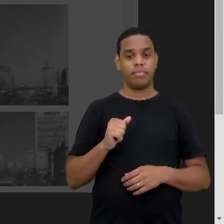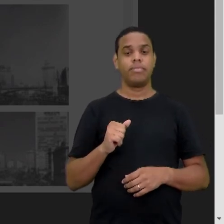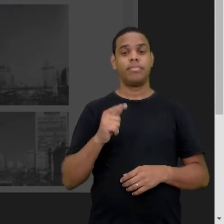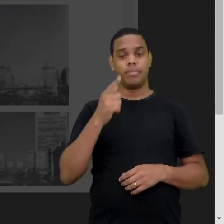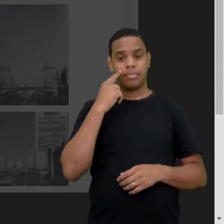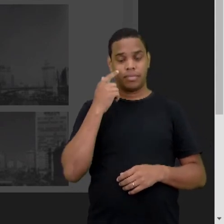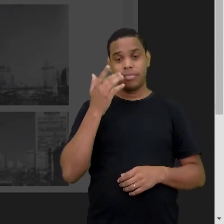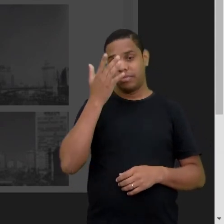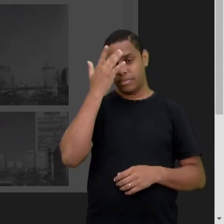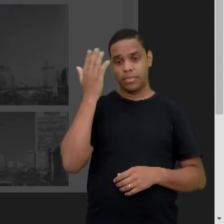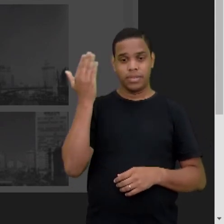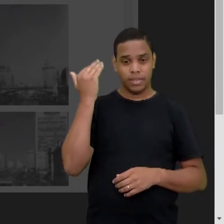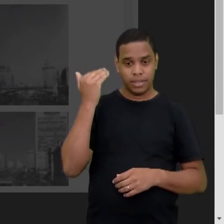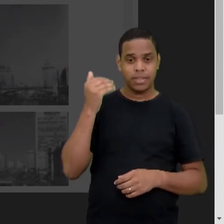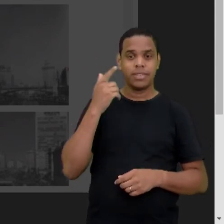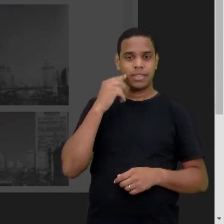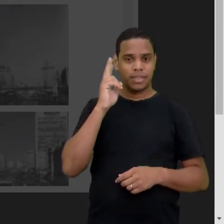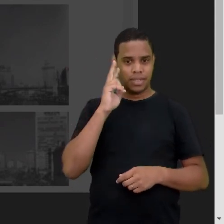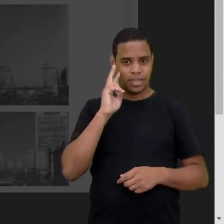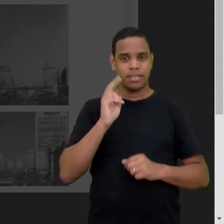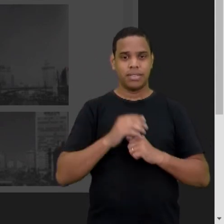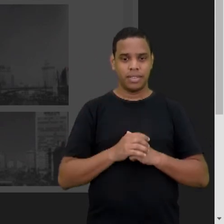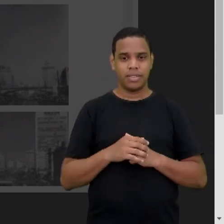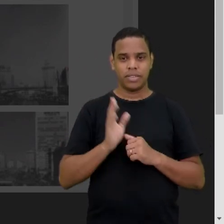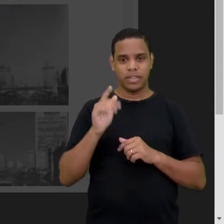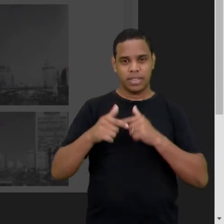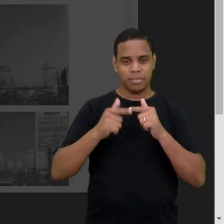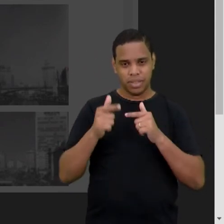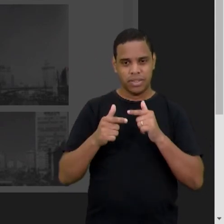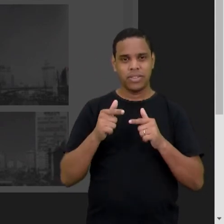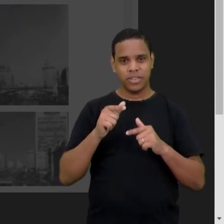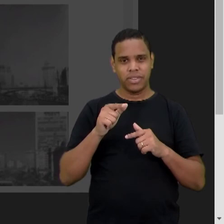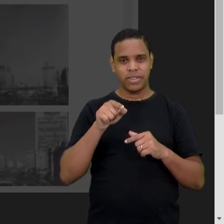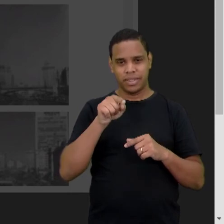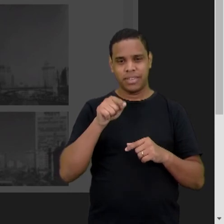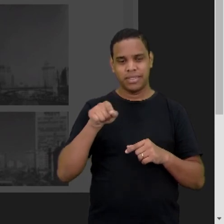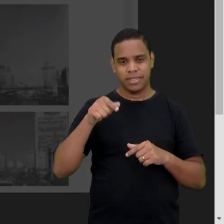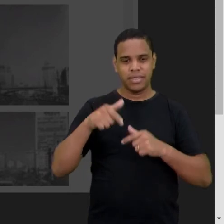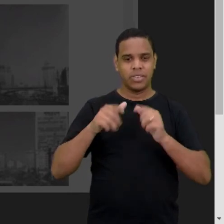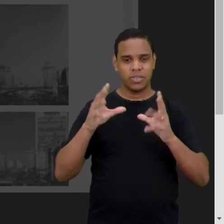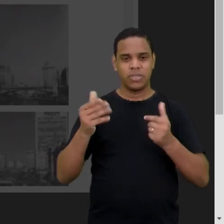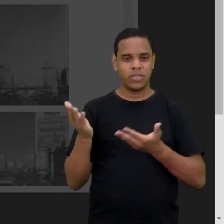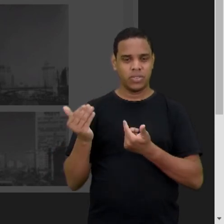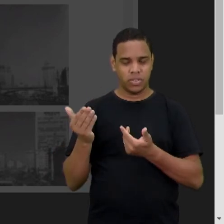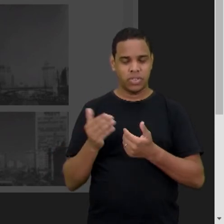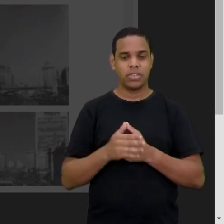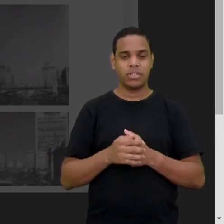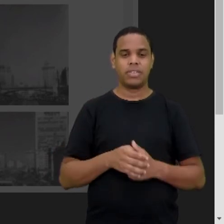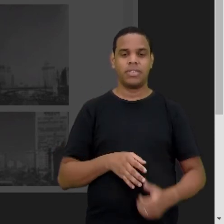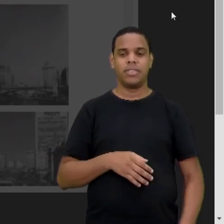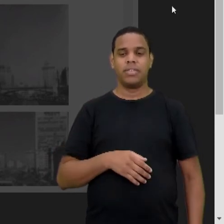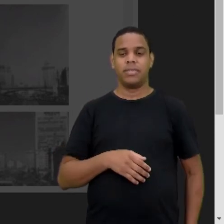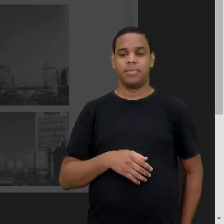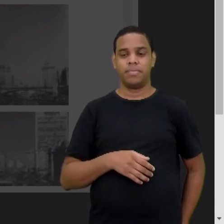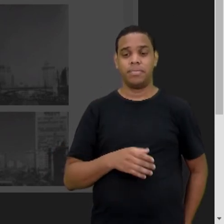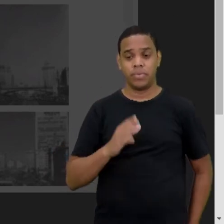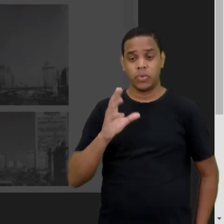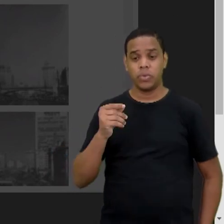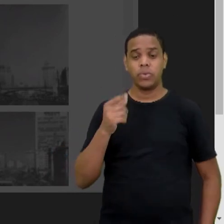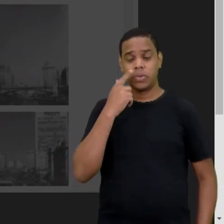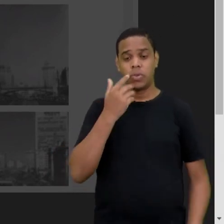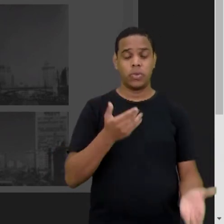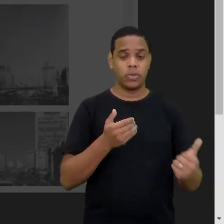boy aí, né? Quem foi boy aí no estúdio aí? Tem alguém que foi boy aí? Ninguém foi boy, né? Todo mundo jovem, né? Todo mundo